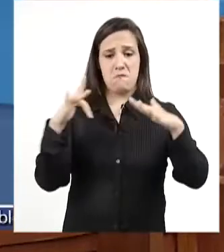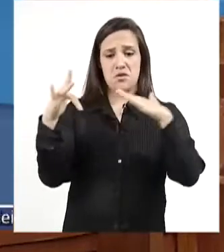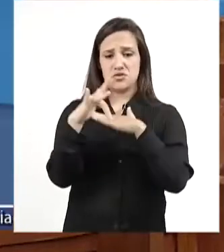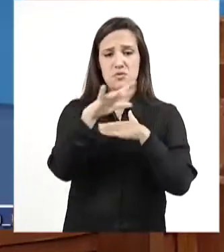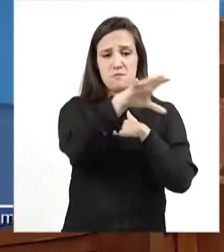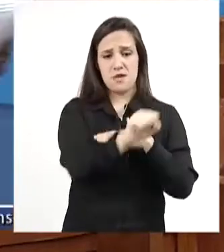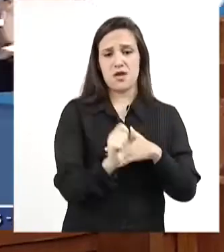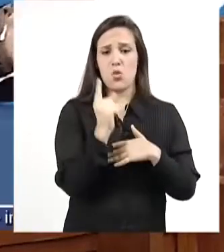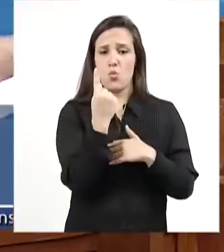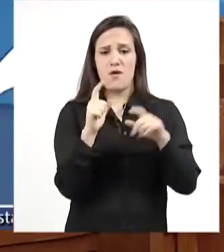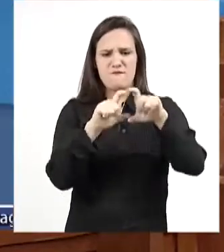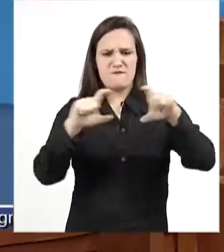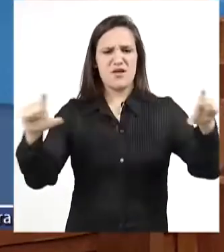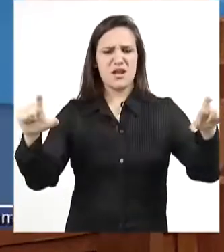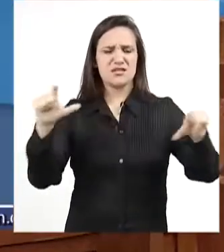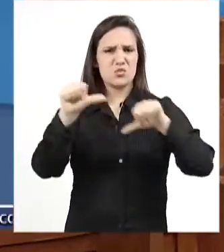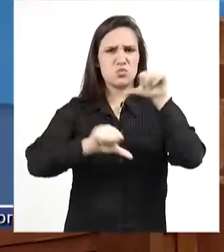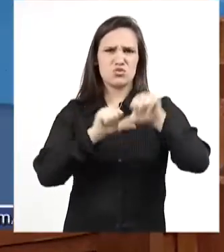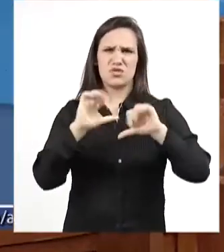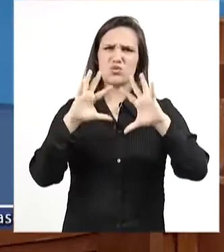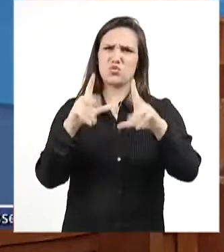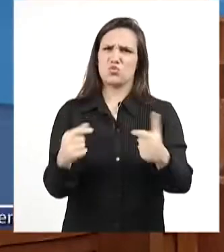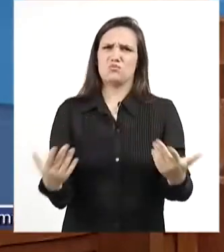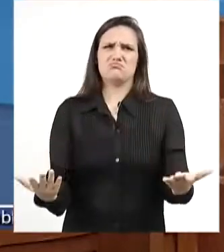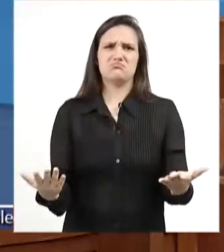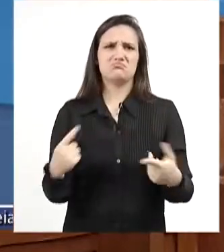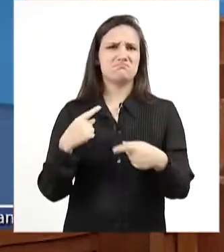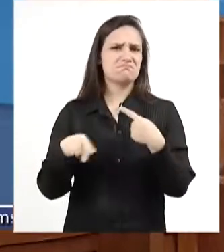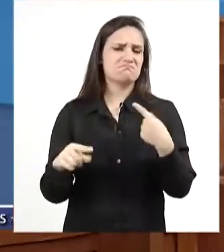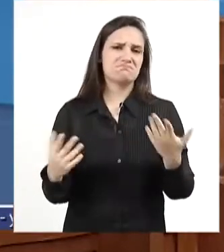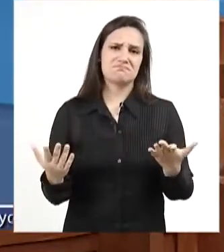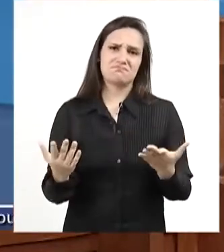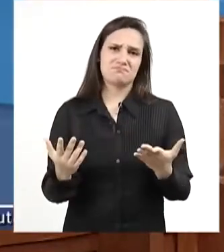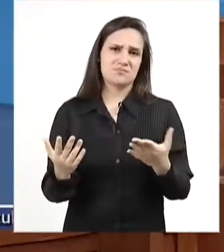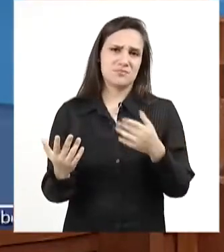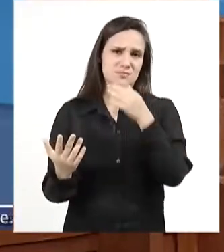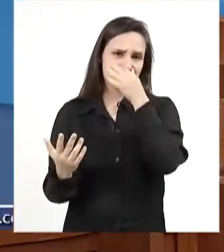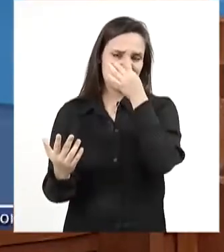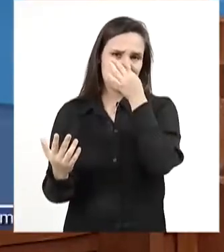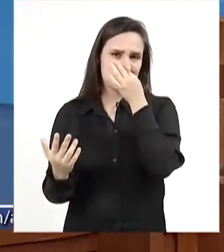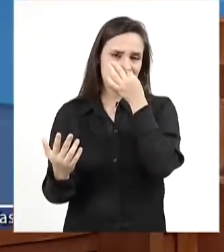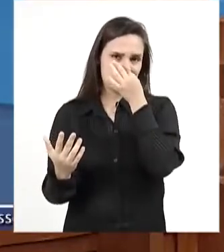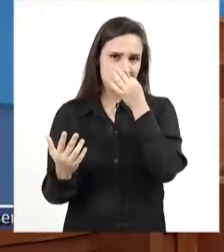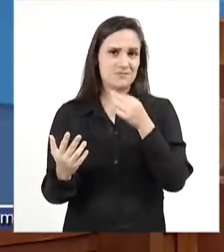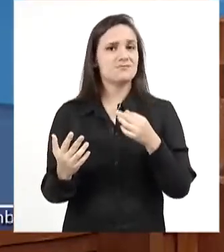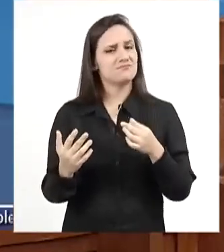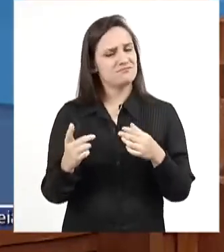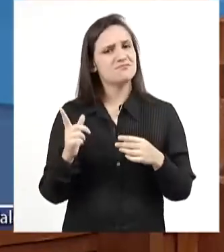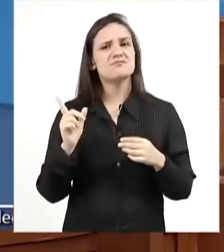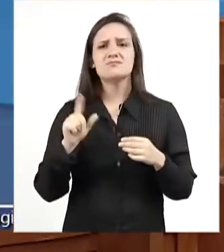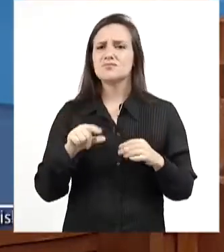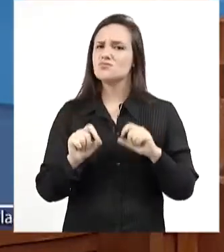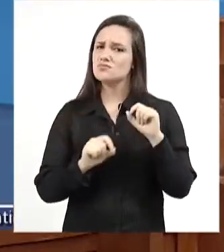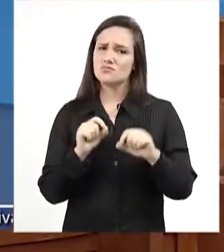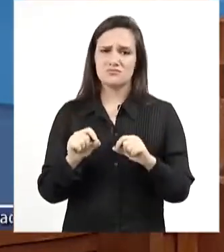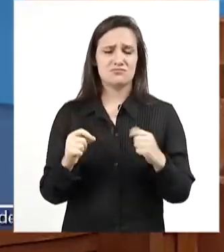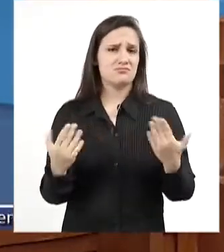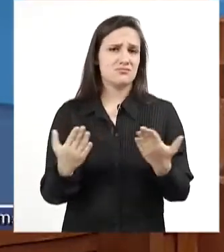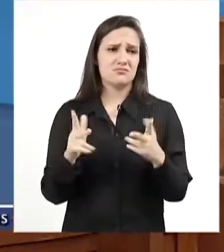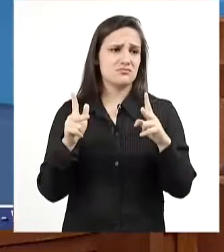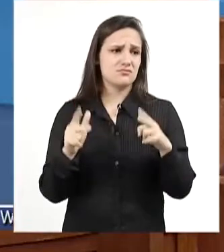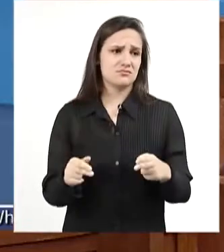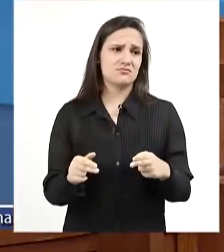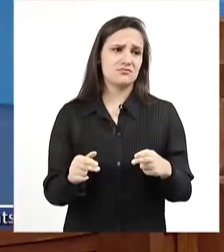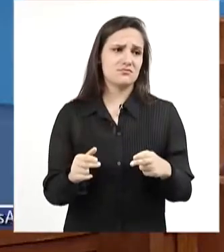conotação de que eu era contra. Então, é lamentável mesmo, é o comportamento que a gente vê aqui, do